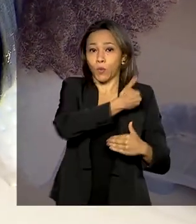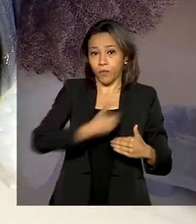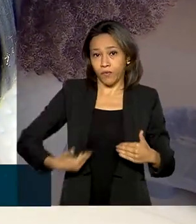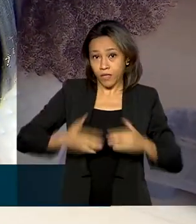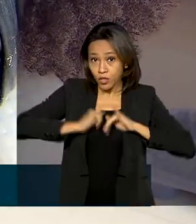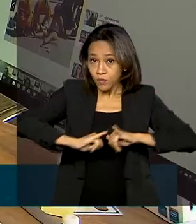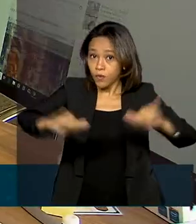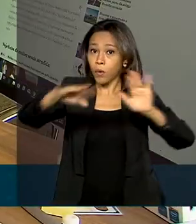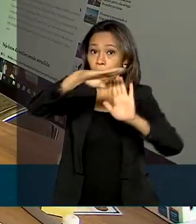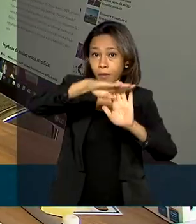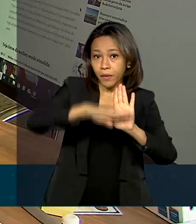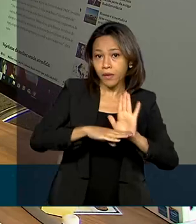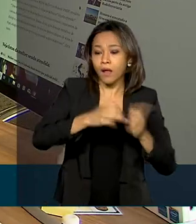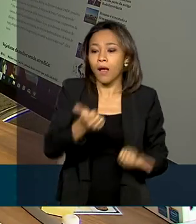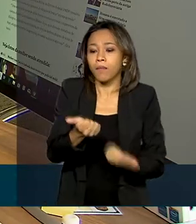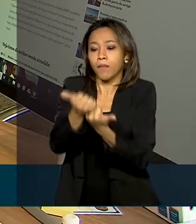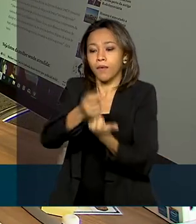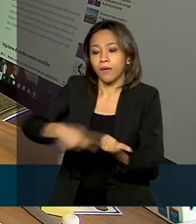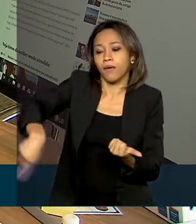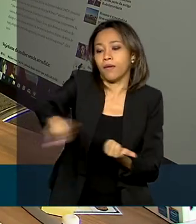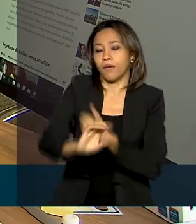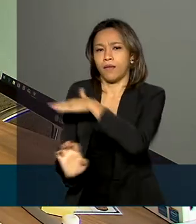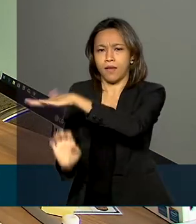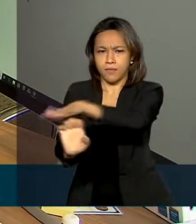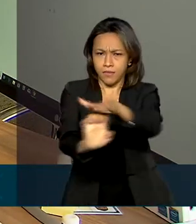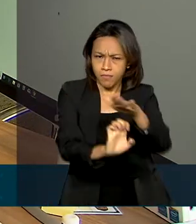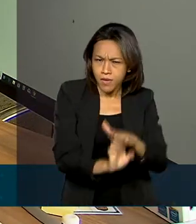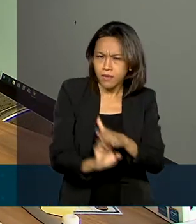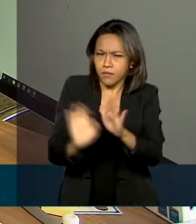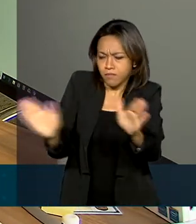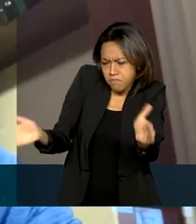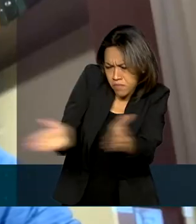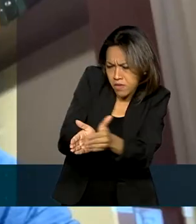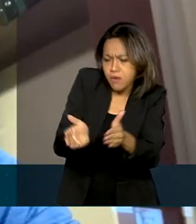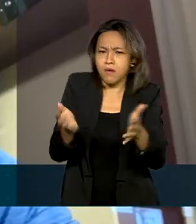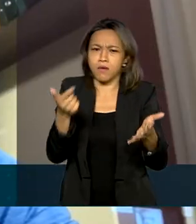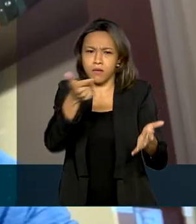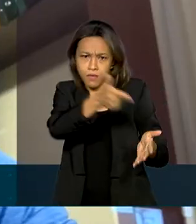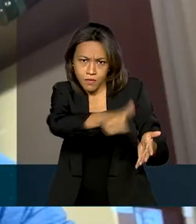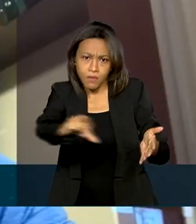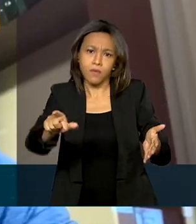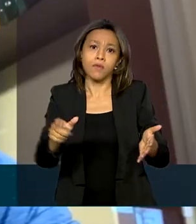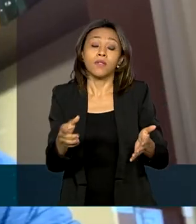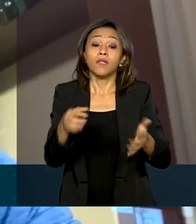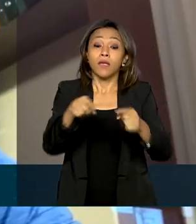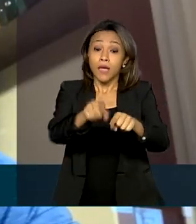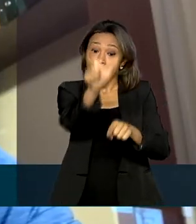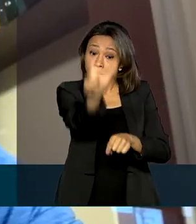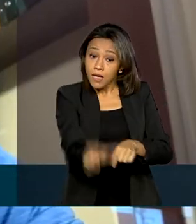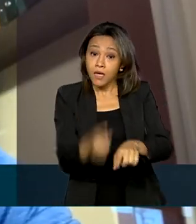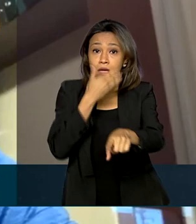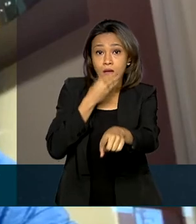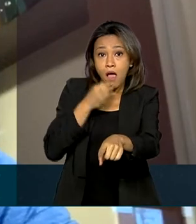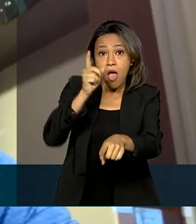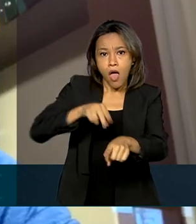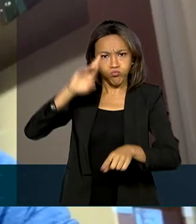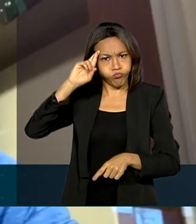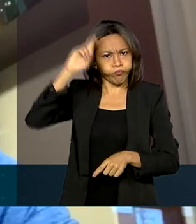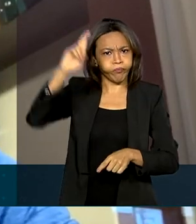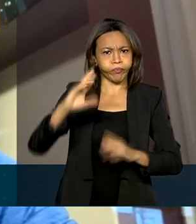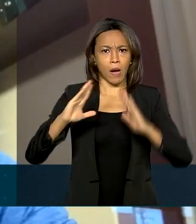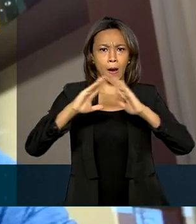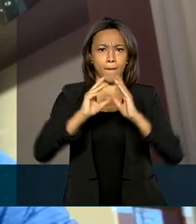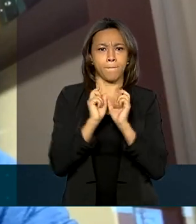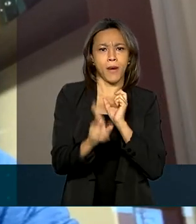de Apoio às Microempresas e Empresas de Pequeno Porte, Pronamp. Rodrigo do Nascimento é dono de uma padaria no